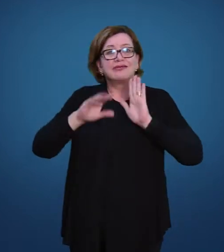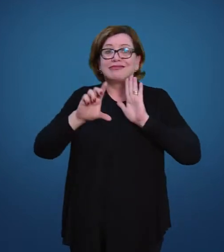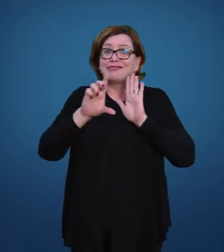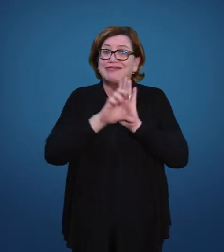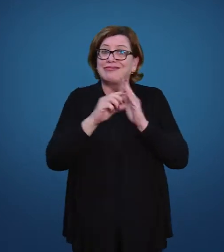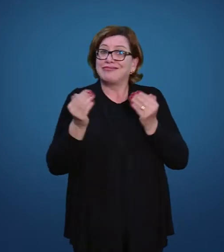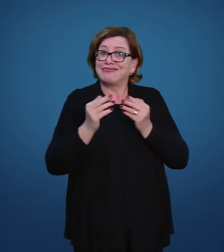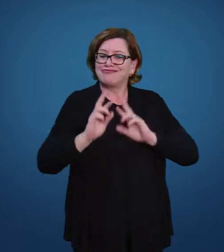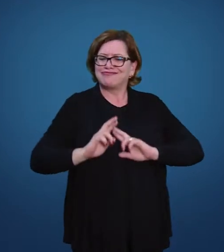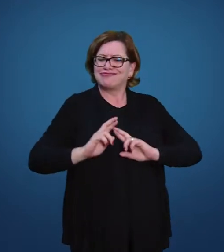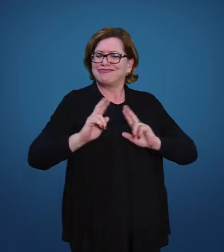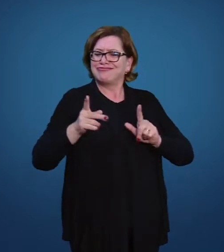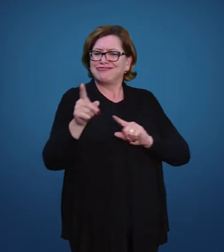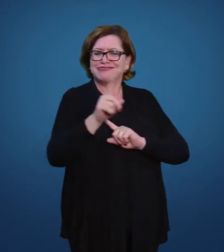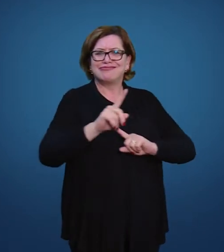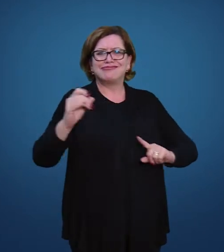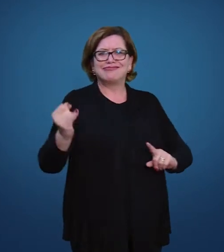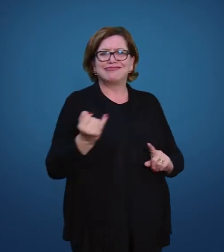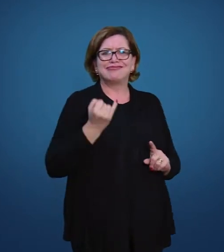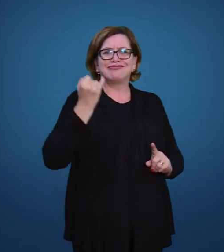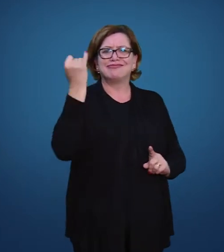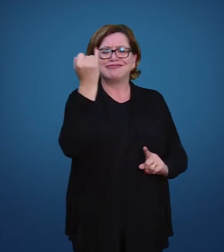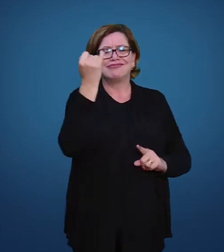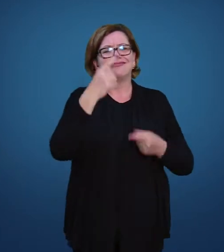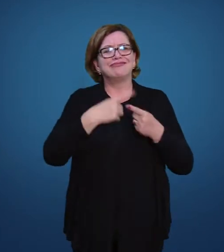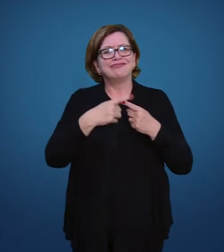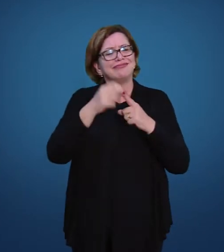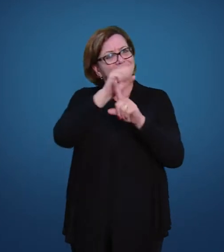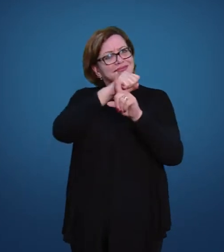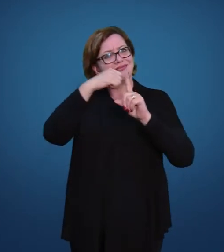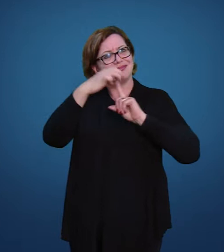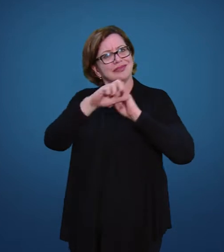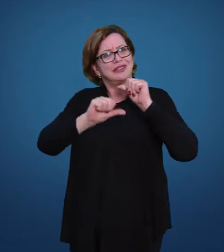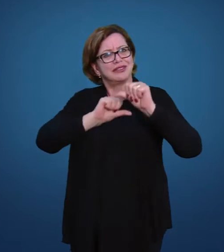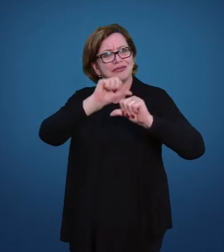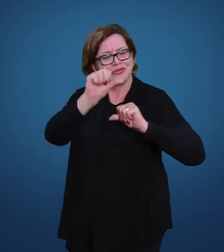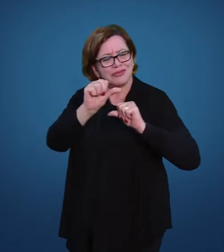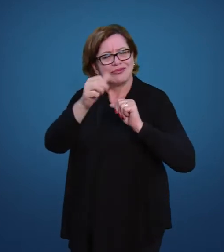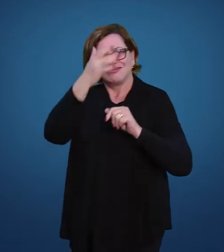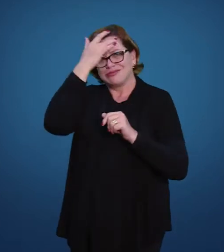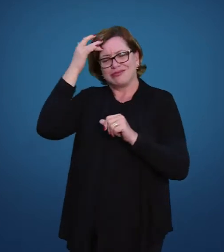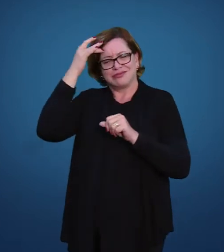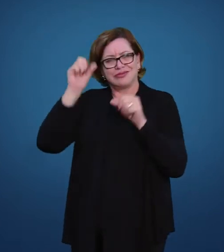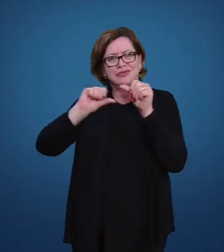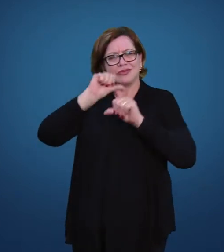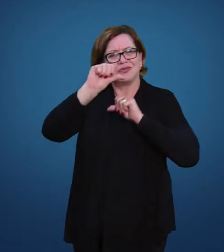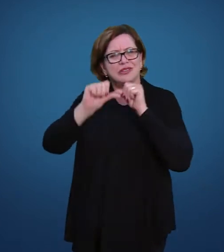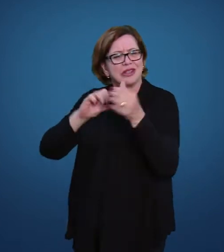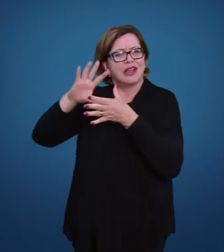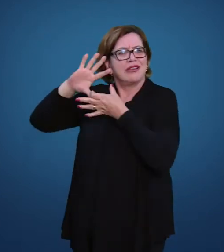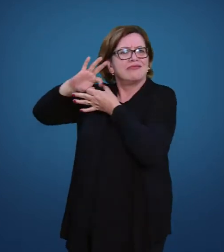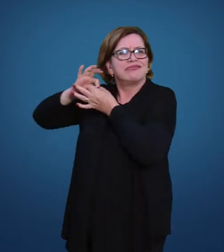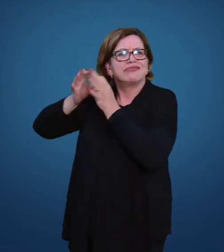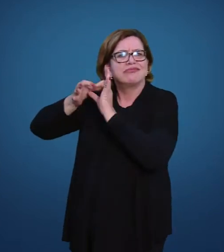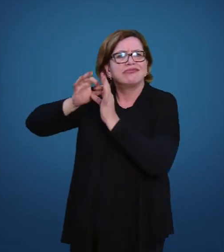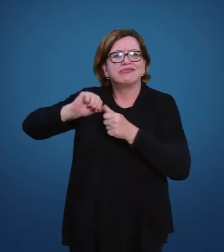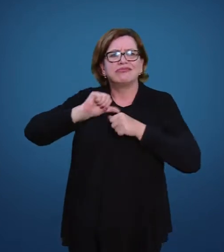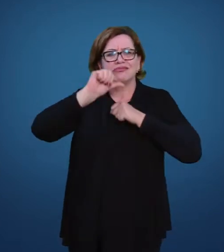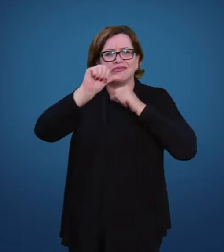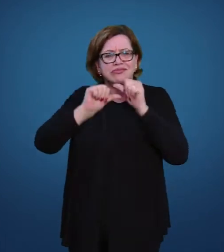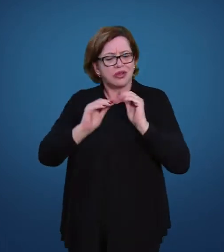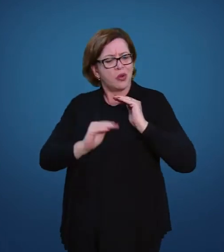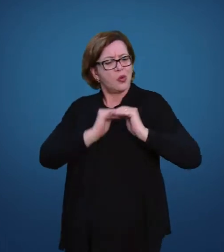pode deixar de ser importante porque a sociedade muda, porque as pessoas mudam, os contextos mudam, né? A gente evolui,